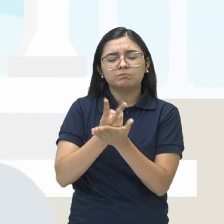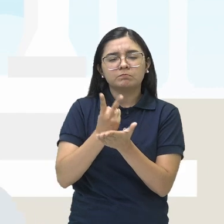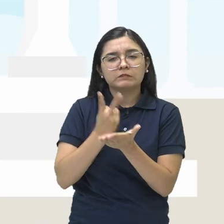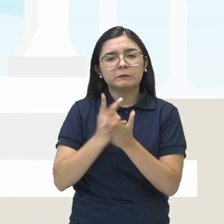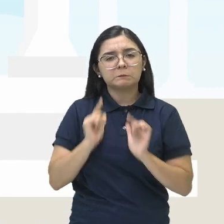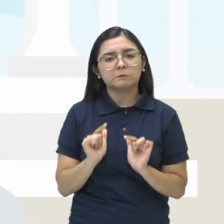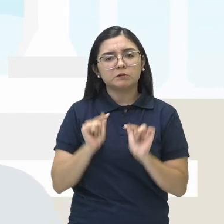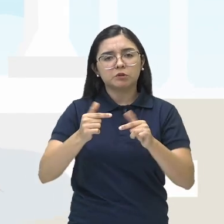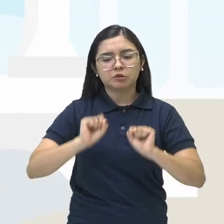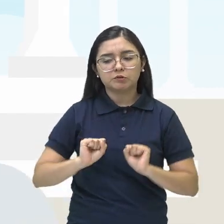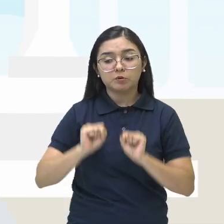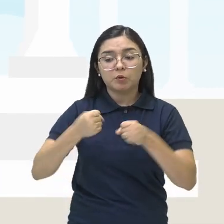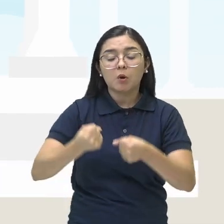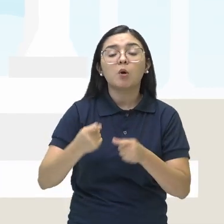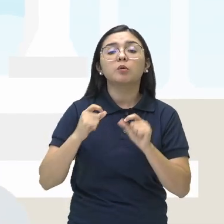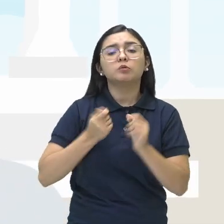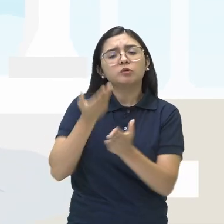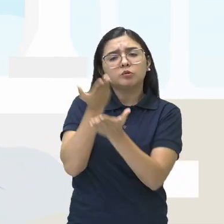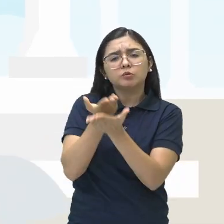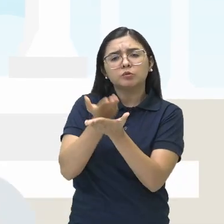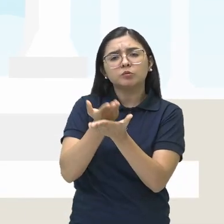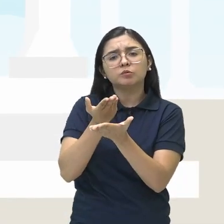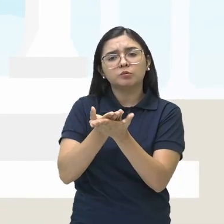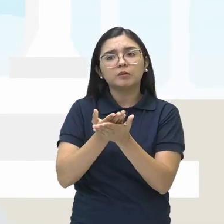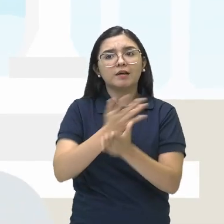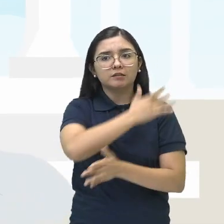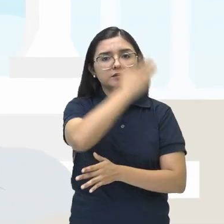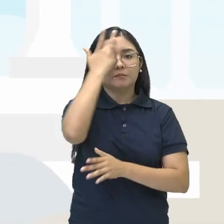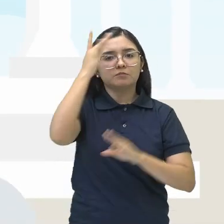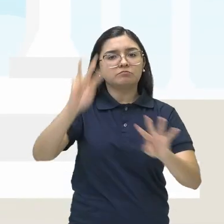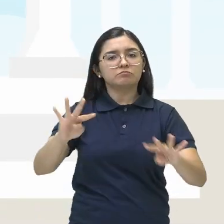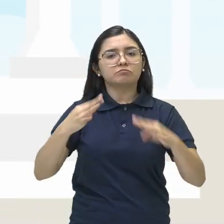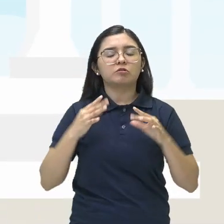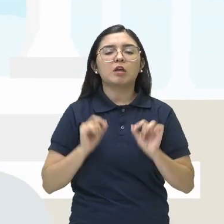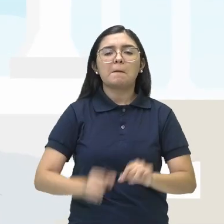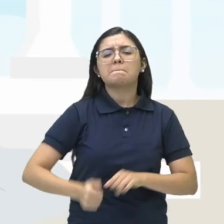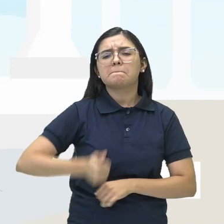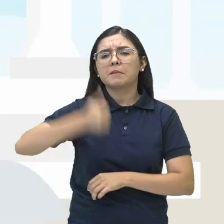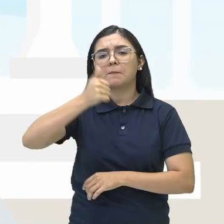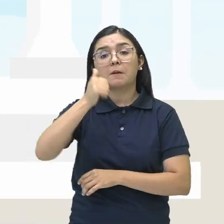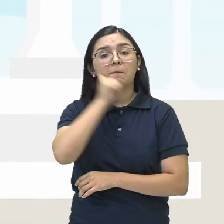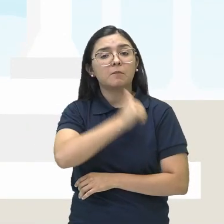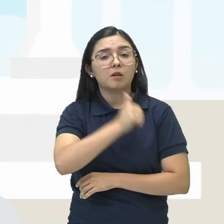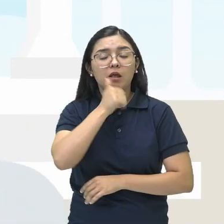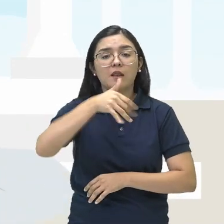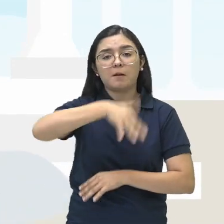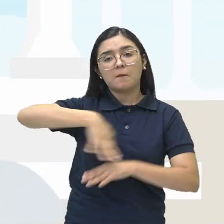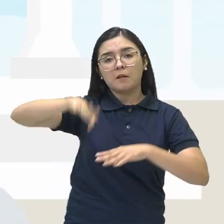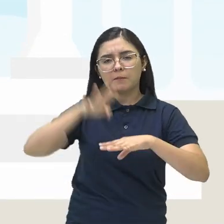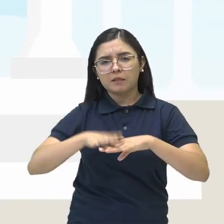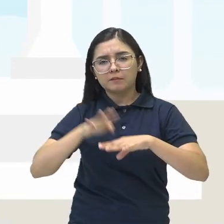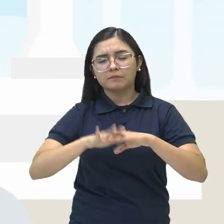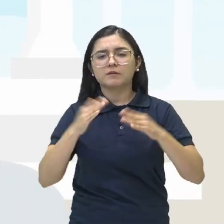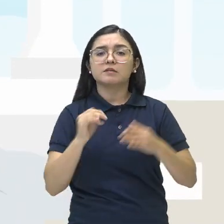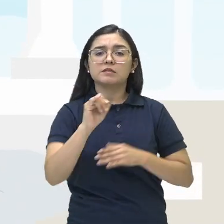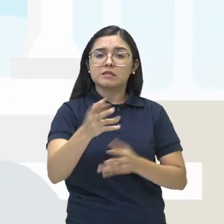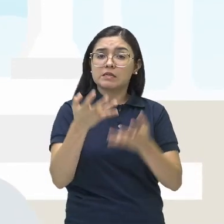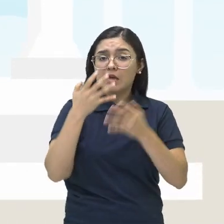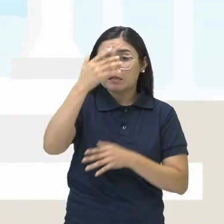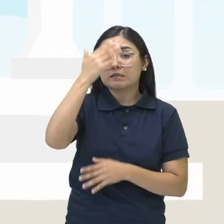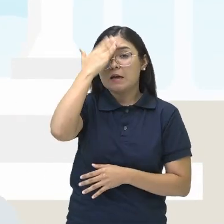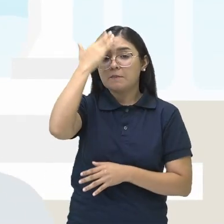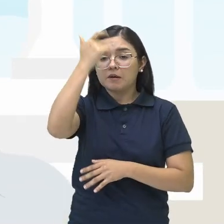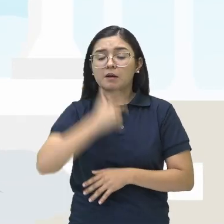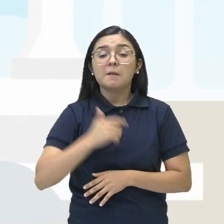me rendeu o reconhecimento de ser a primeira mulher matemática do mundo. Caso queiram saber mais sobre a